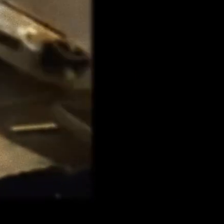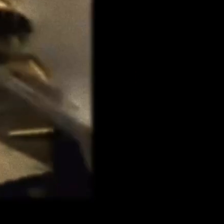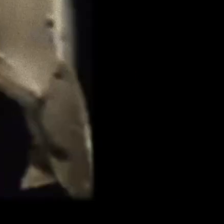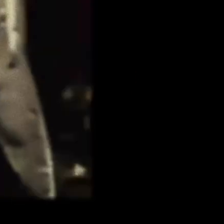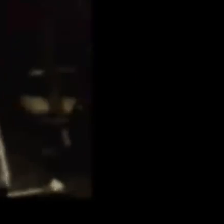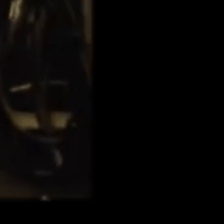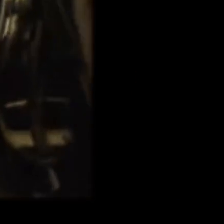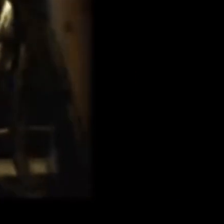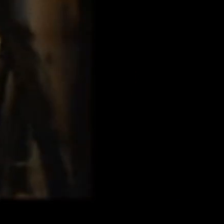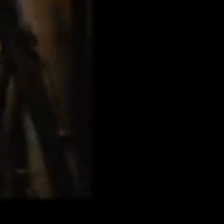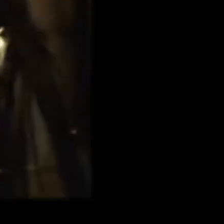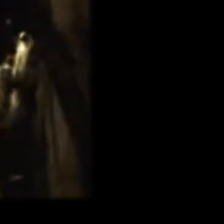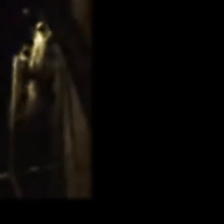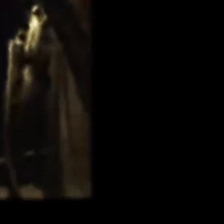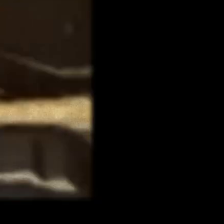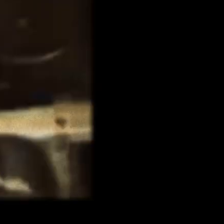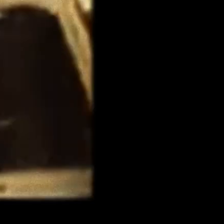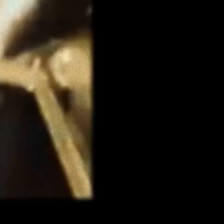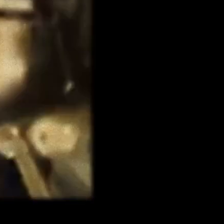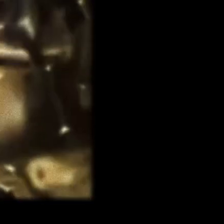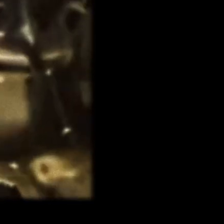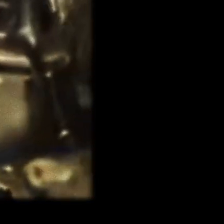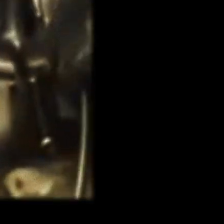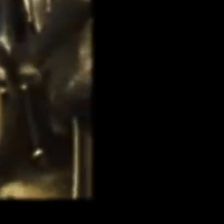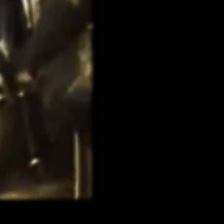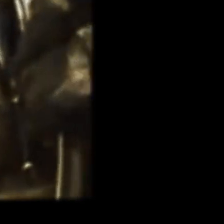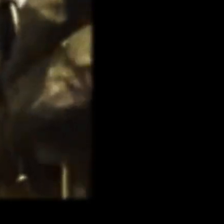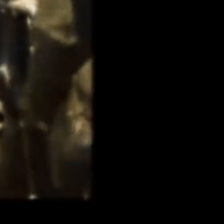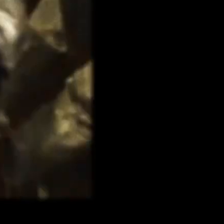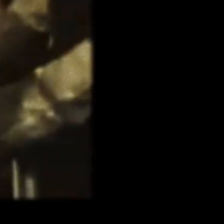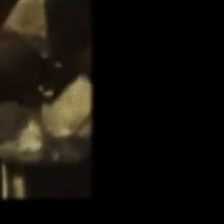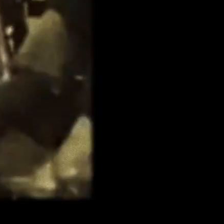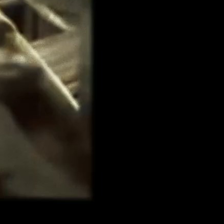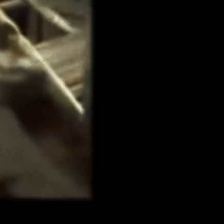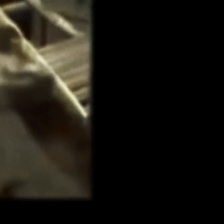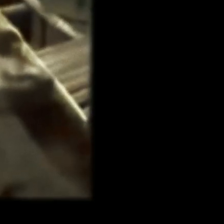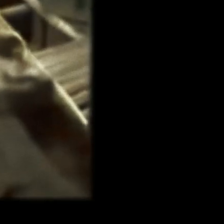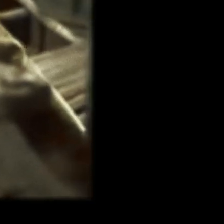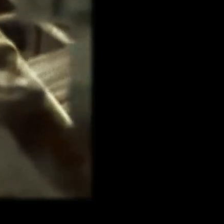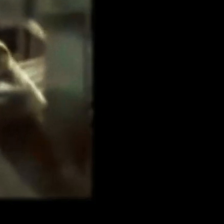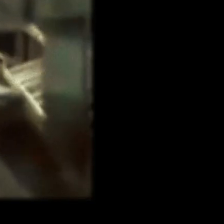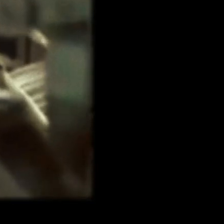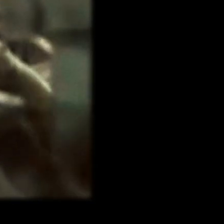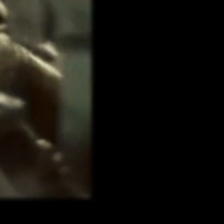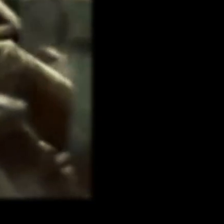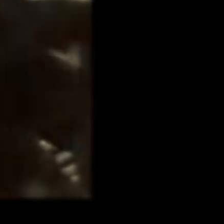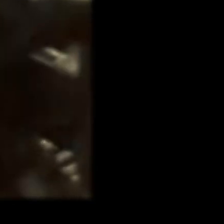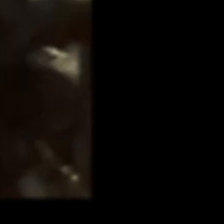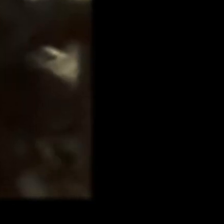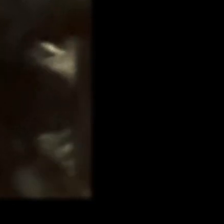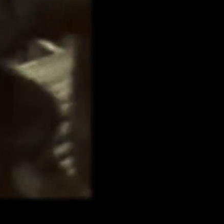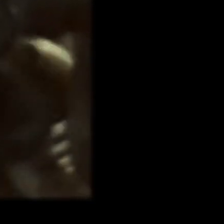Dentro da fábrica, trabalhadores com peças na mão montam um carro. 2 encaixam uma peça. Um homem de luva puxa